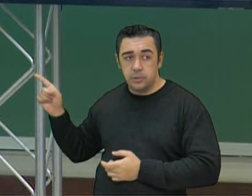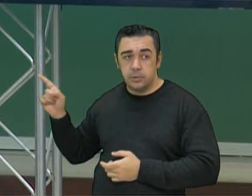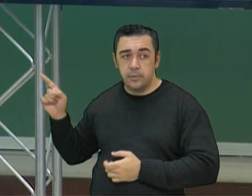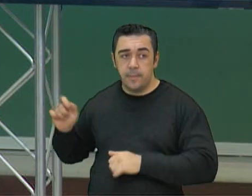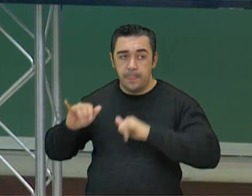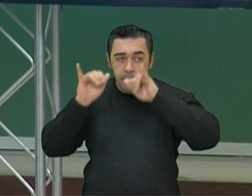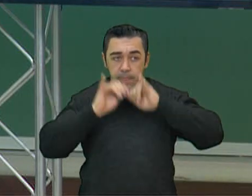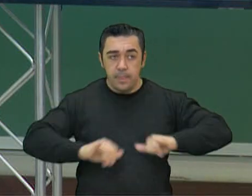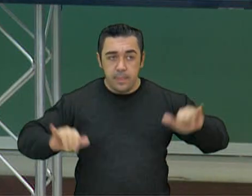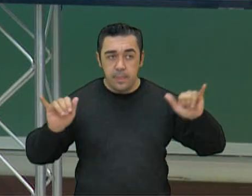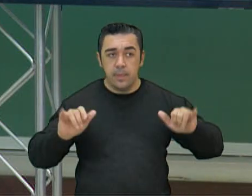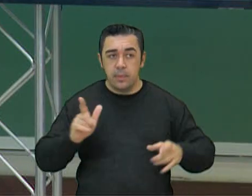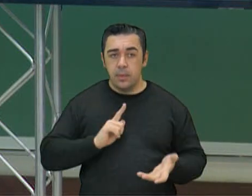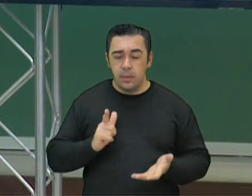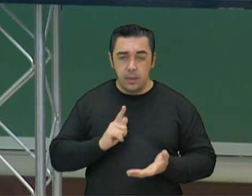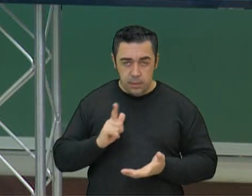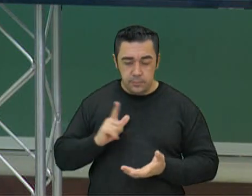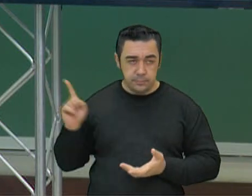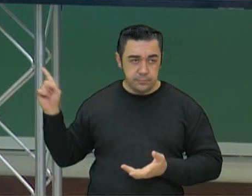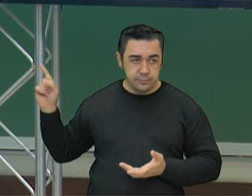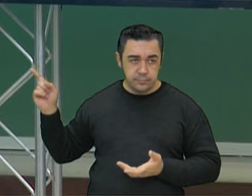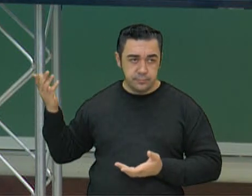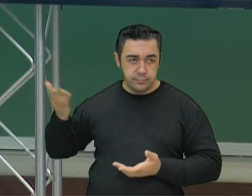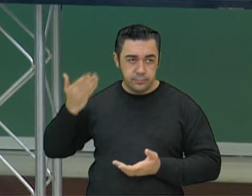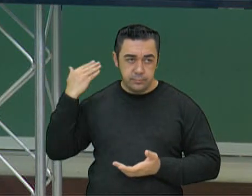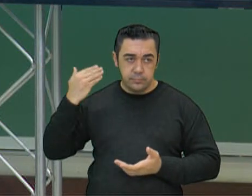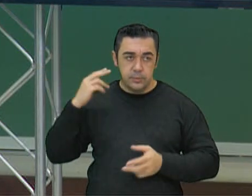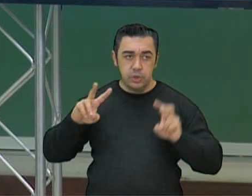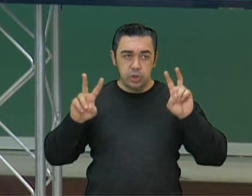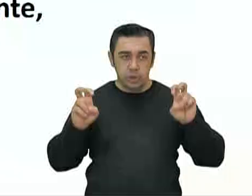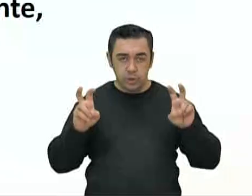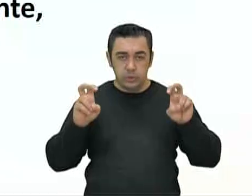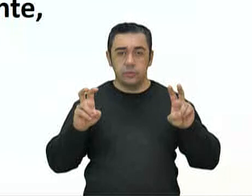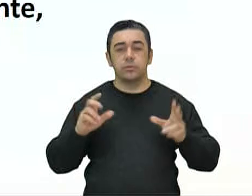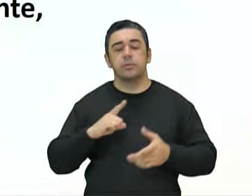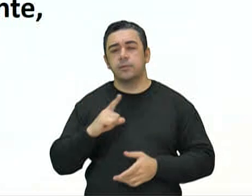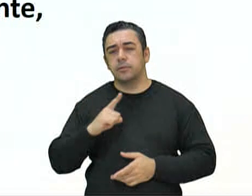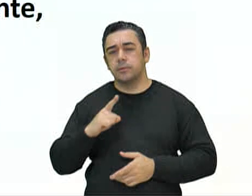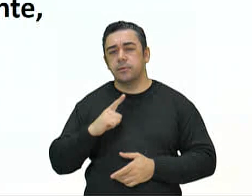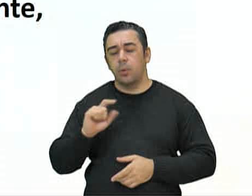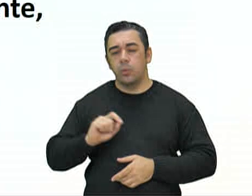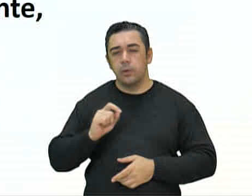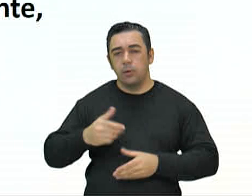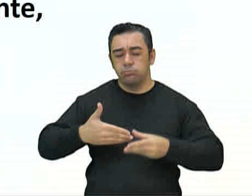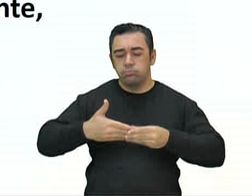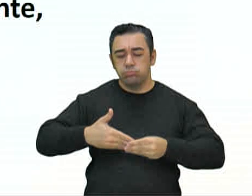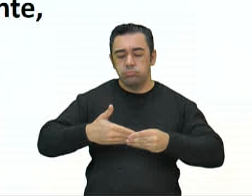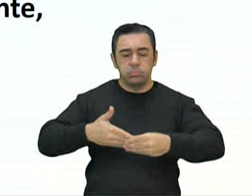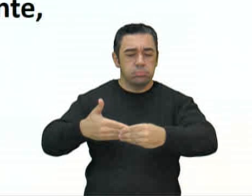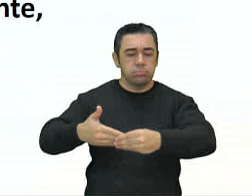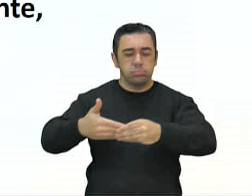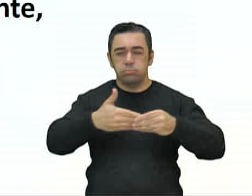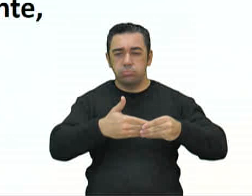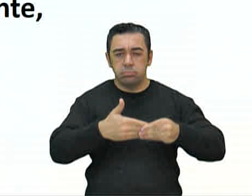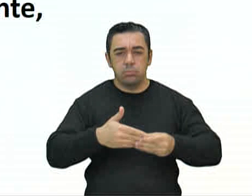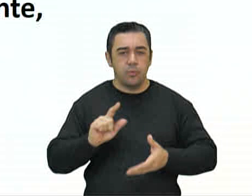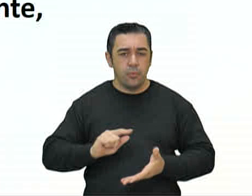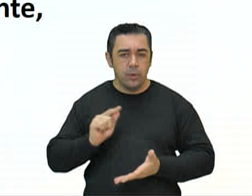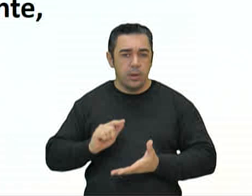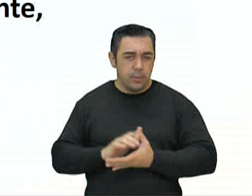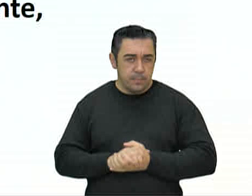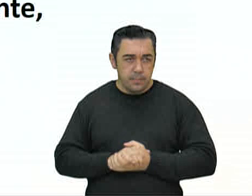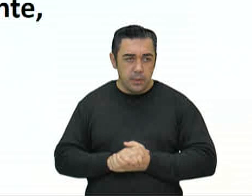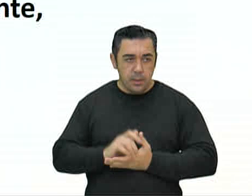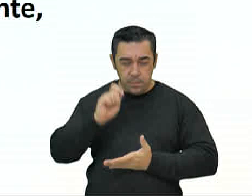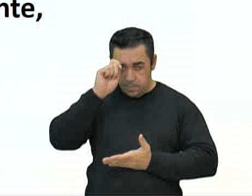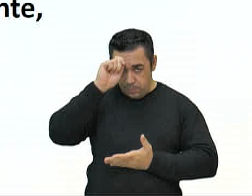publicada por Charlet, que é o título O Cavaleiro e os Gangsters. Então você repara aqui na figura de